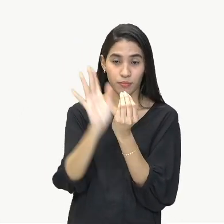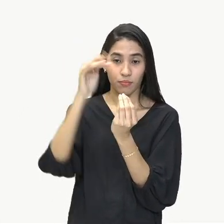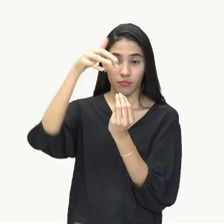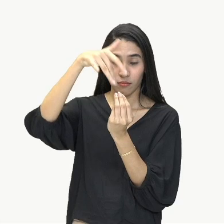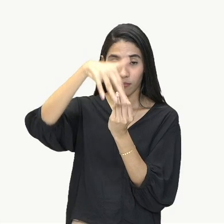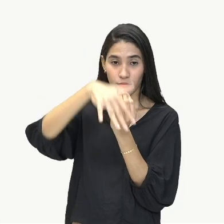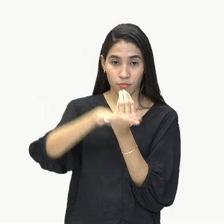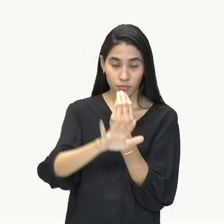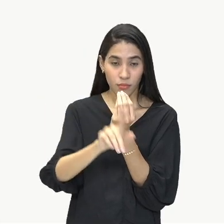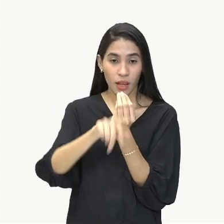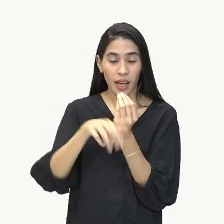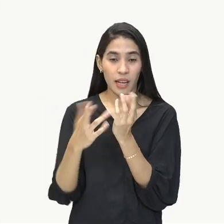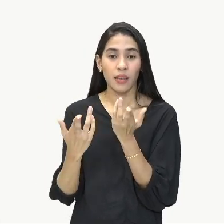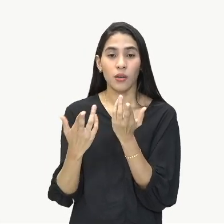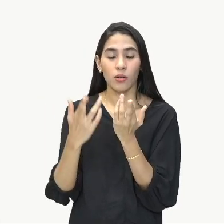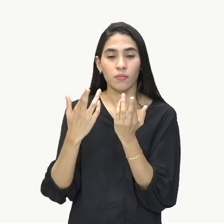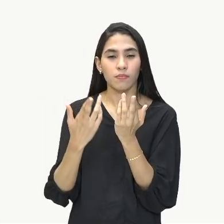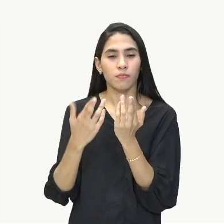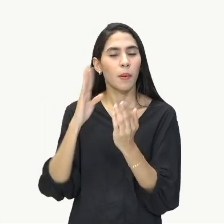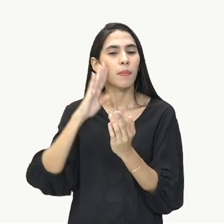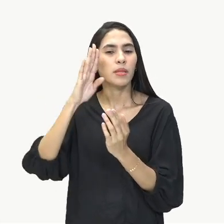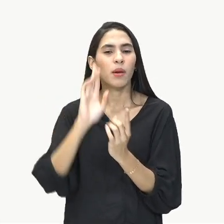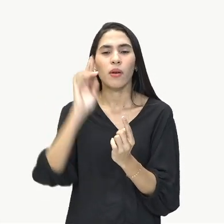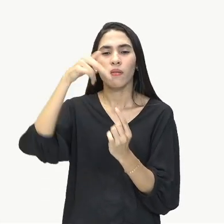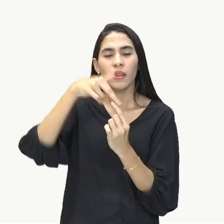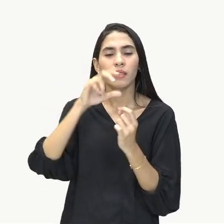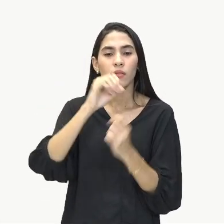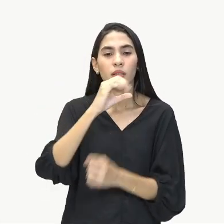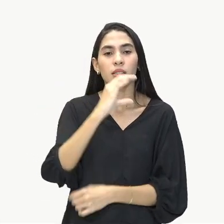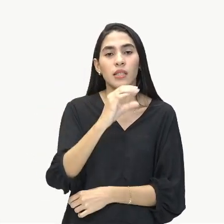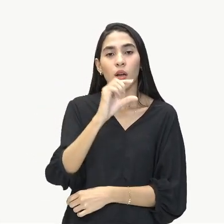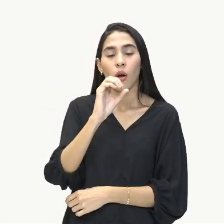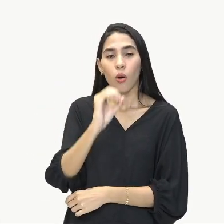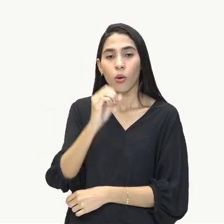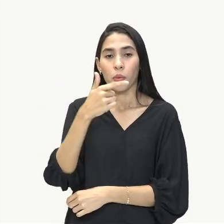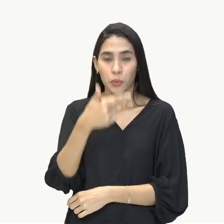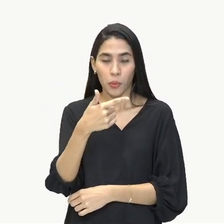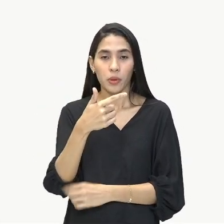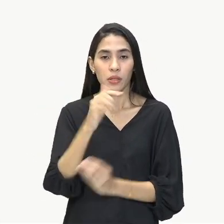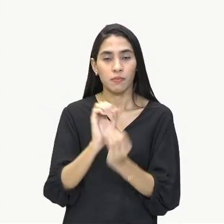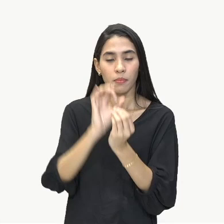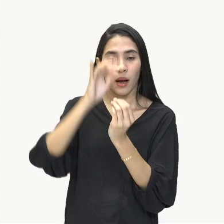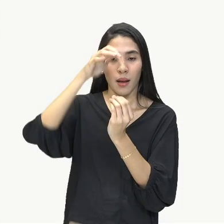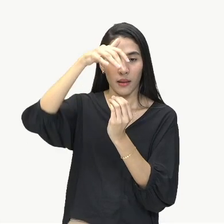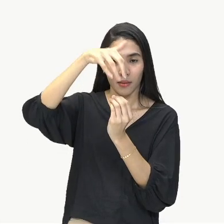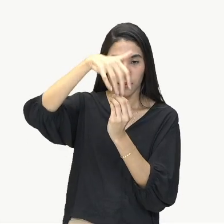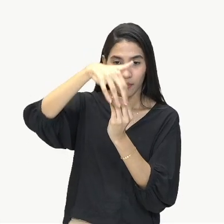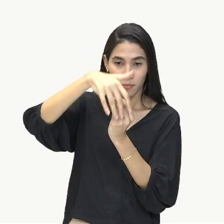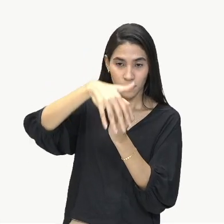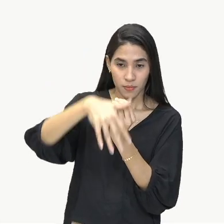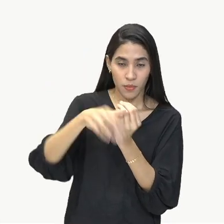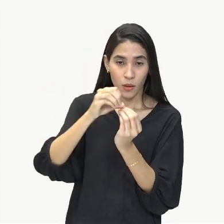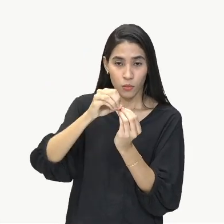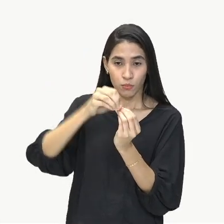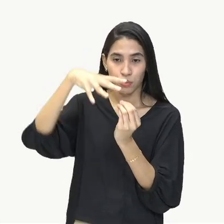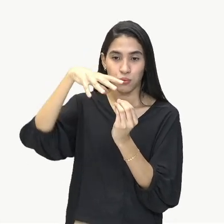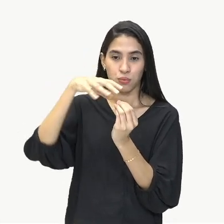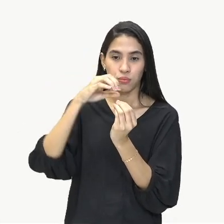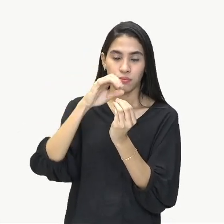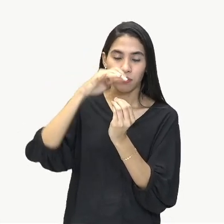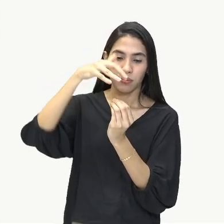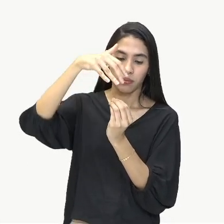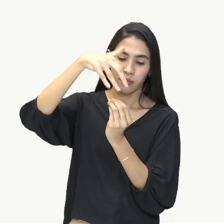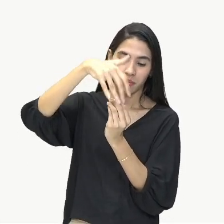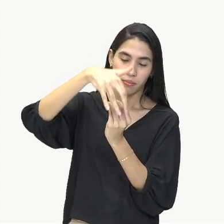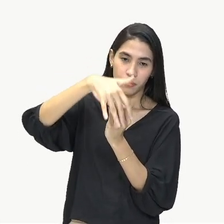responsável, é o gás carbônico que é responsável por essa espuma aí. E essa reação, ela ocorre com a